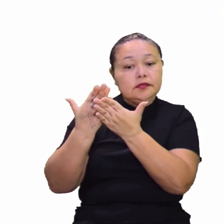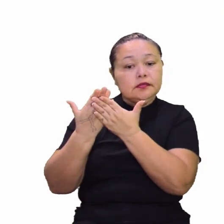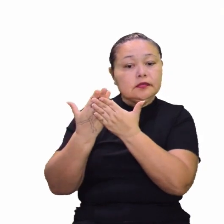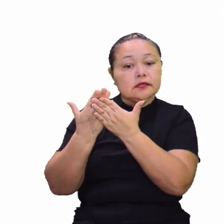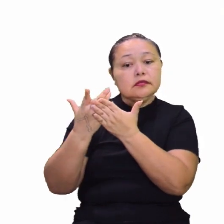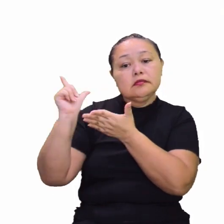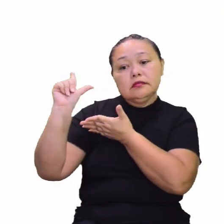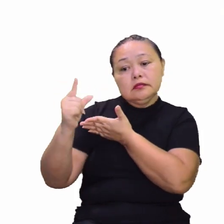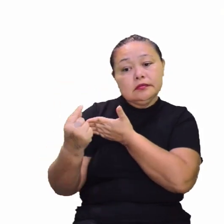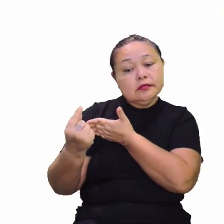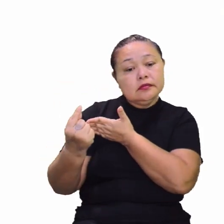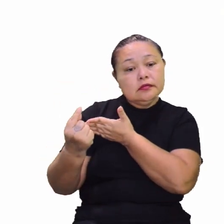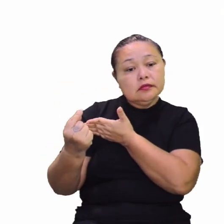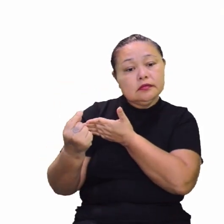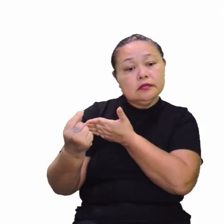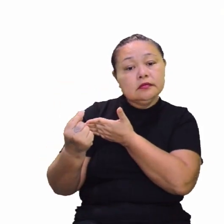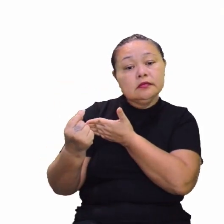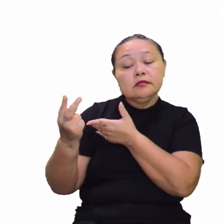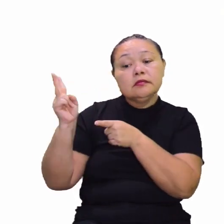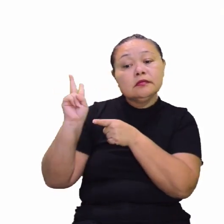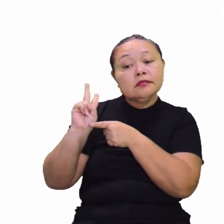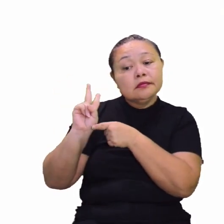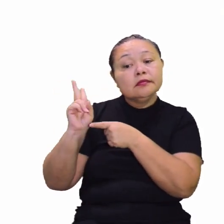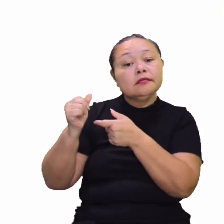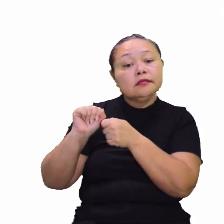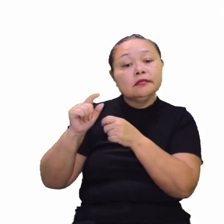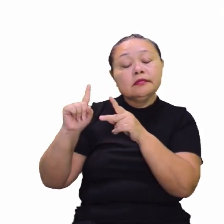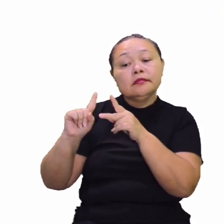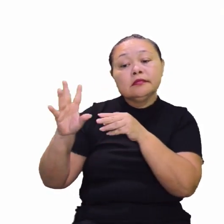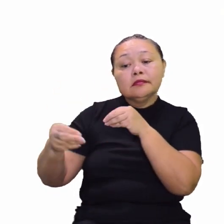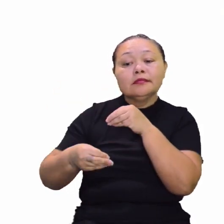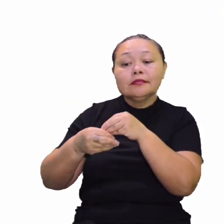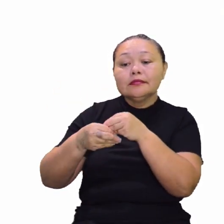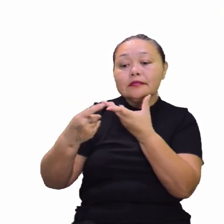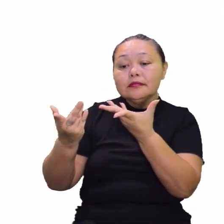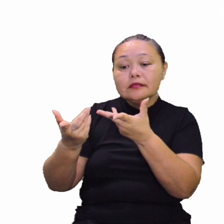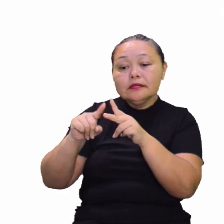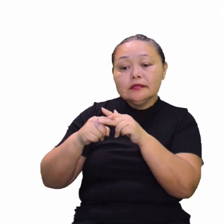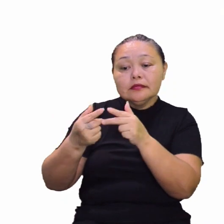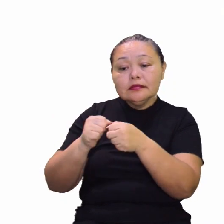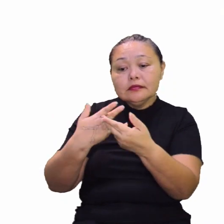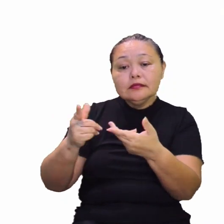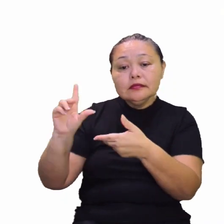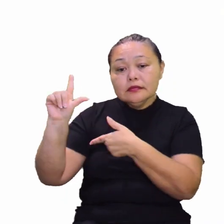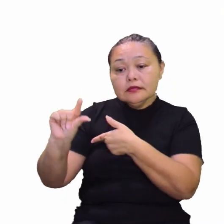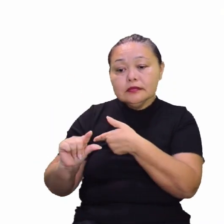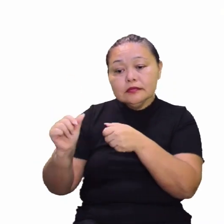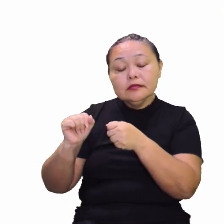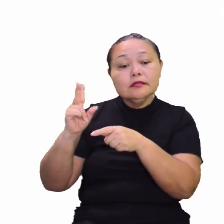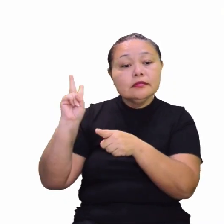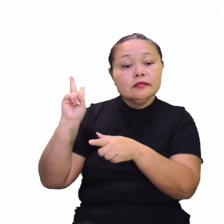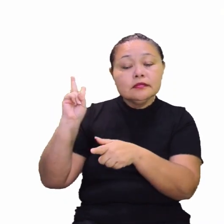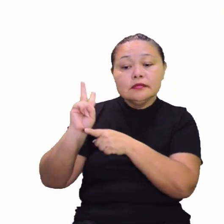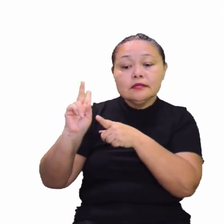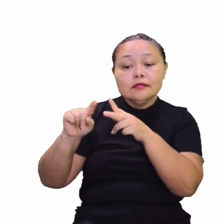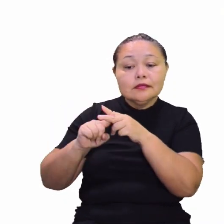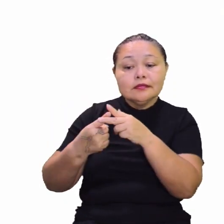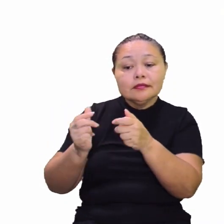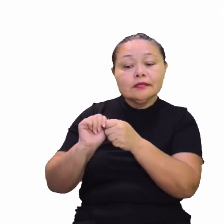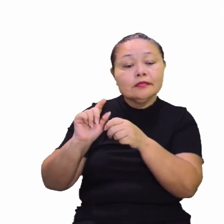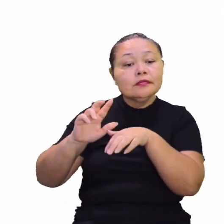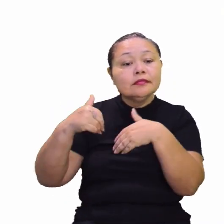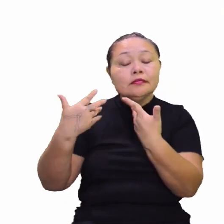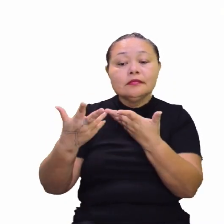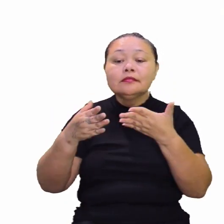aula, o baixo custo de manutenção e implementação. Esse baixo custo de manutenção, a gente fala